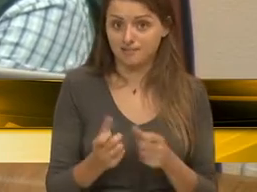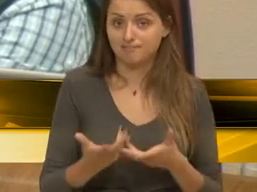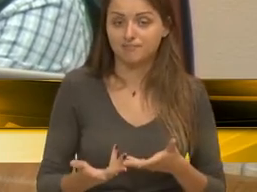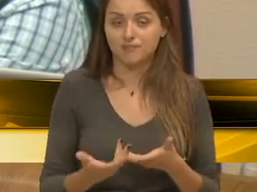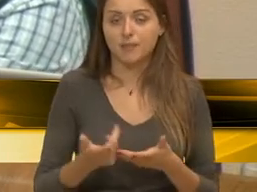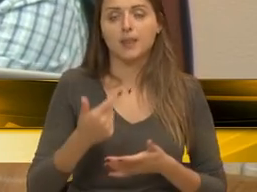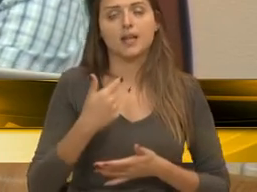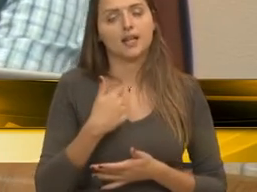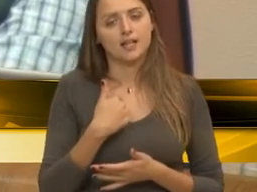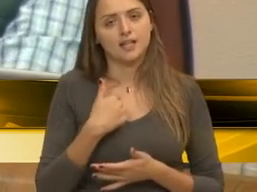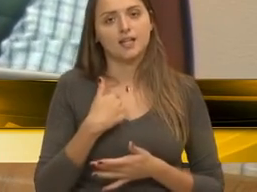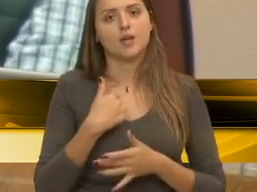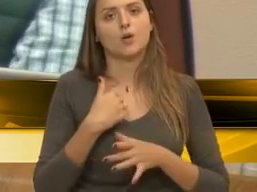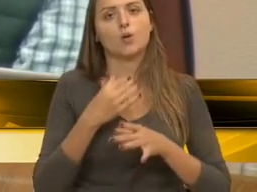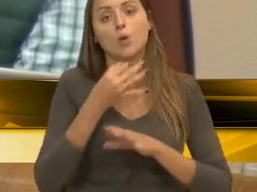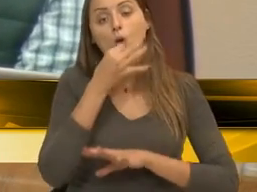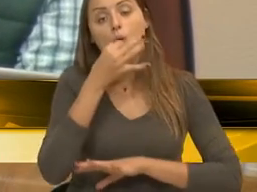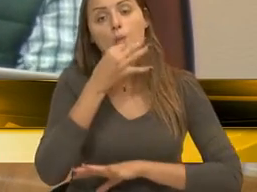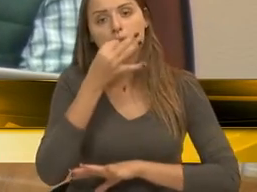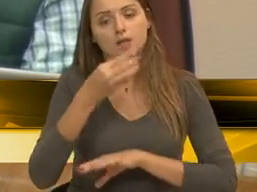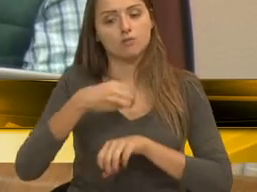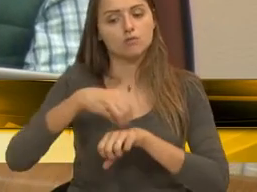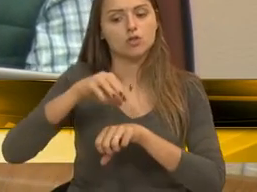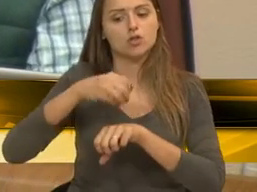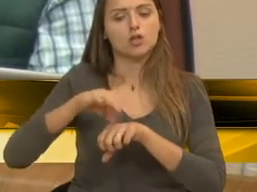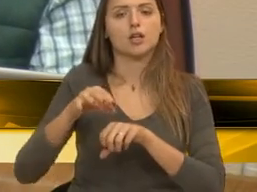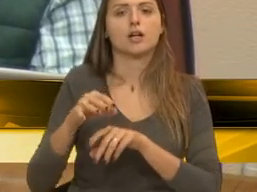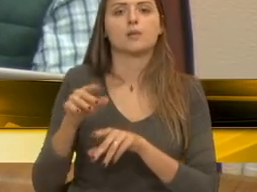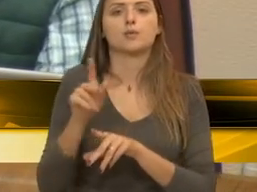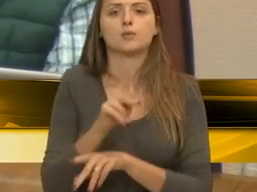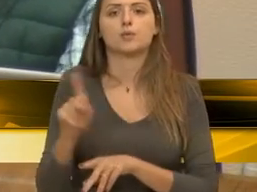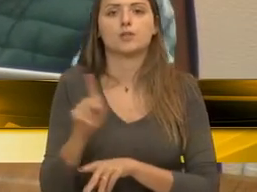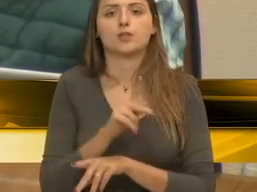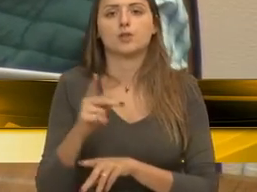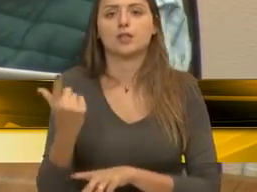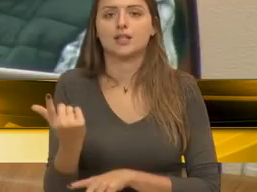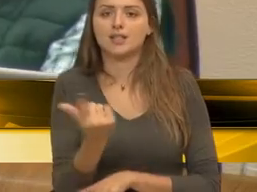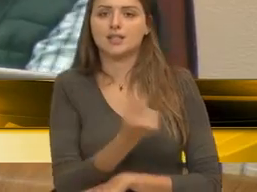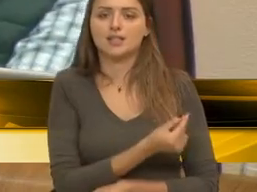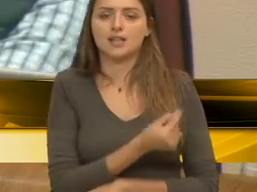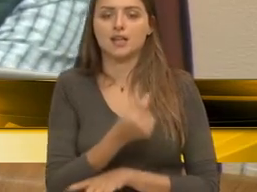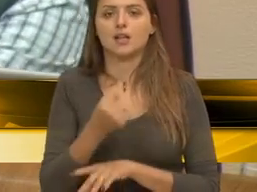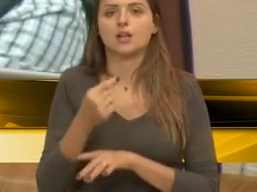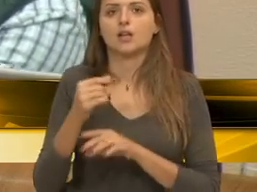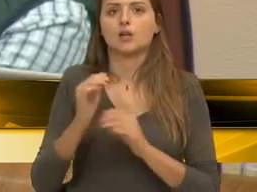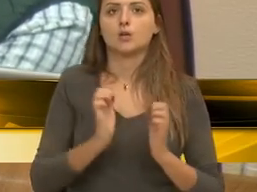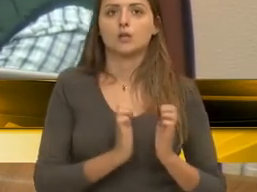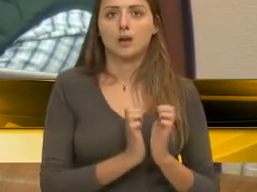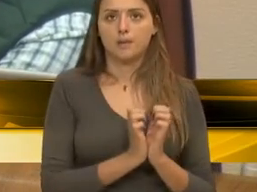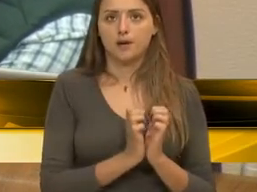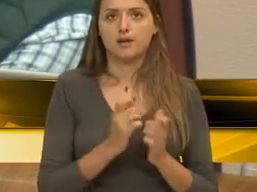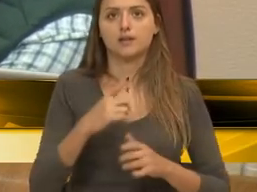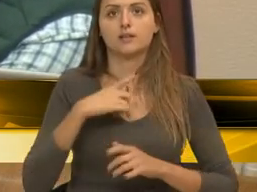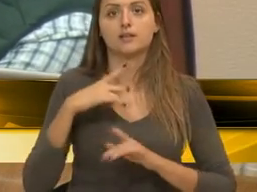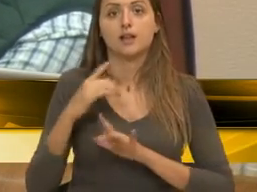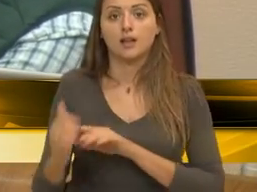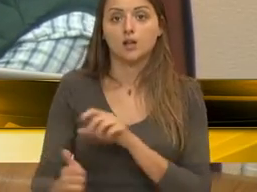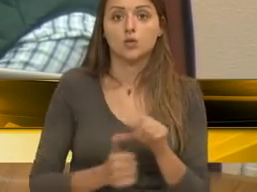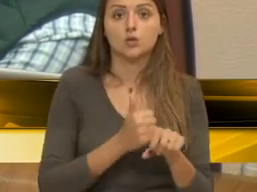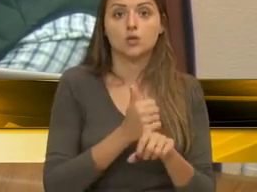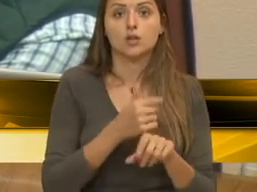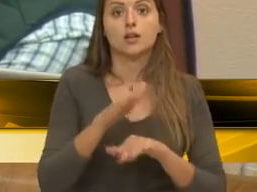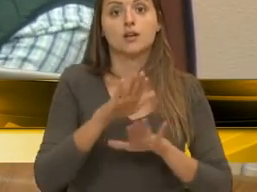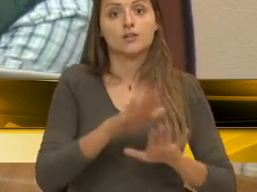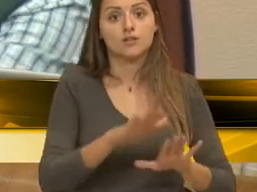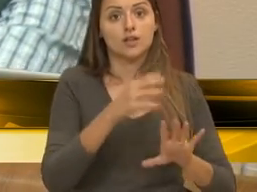para a formação desses professores que saíram da SMED, saíram da PAI. Vou dar uma sugestão aqui. Deixa cedido na SMED